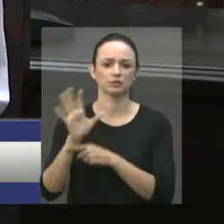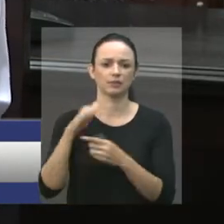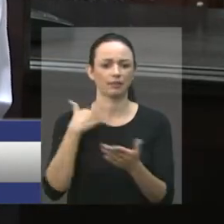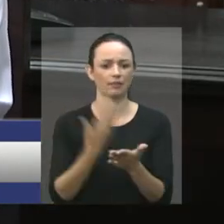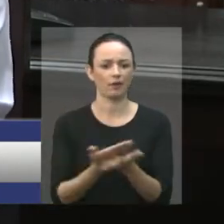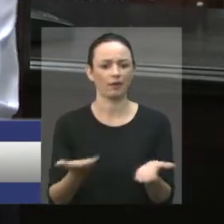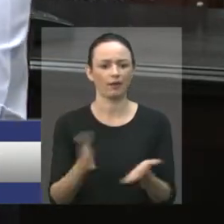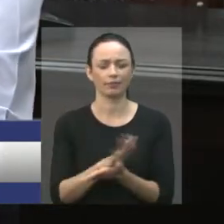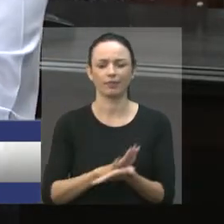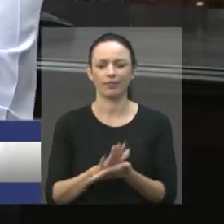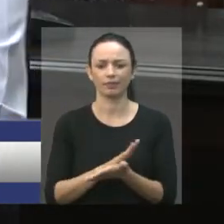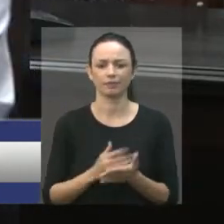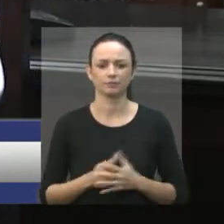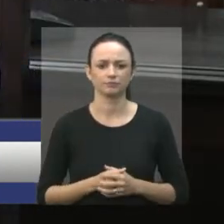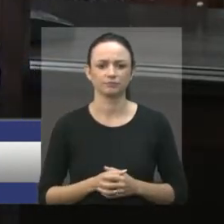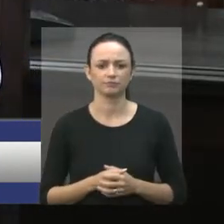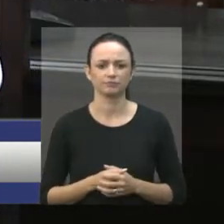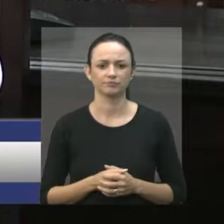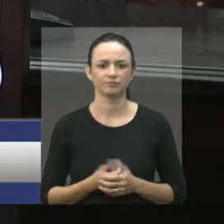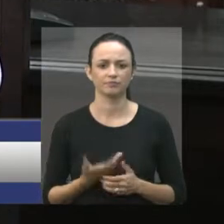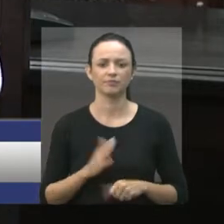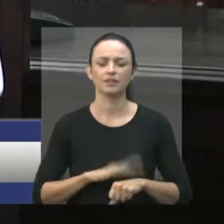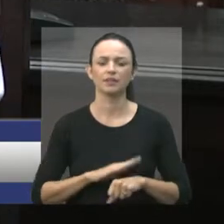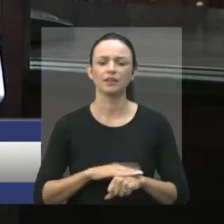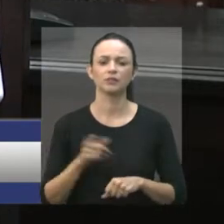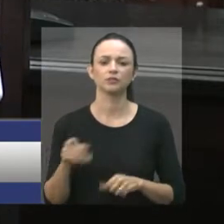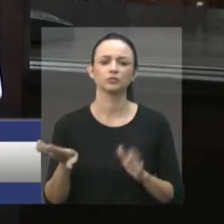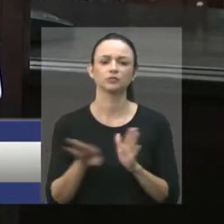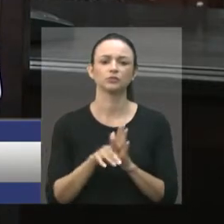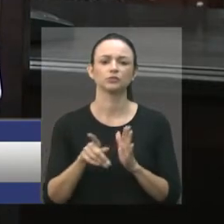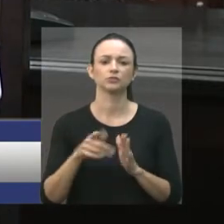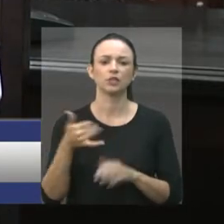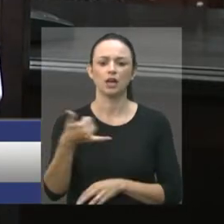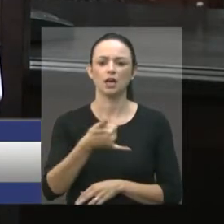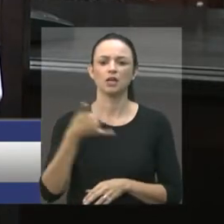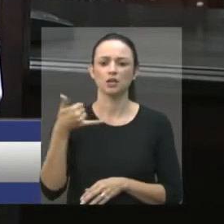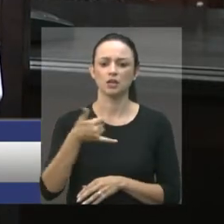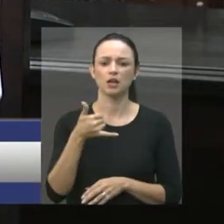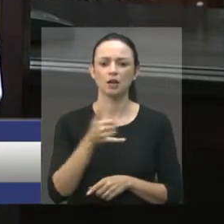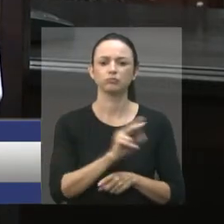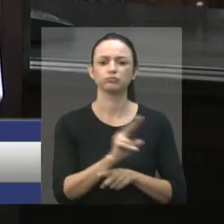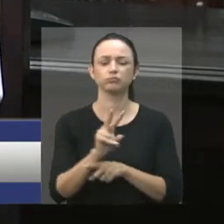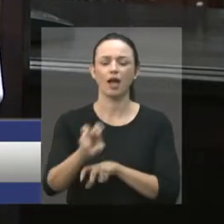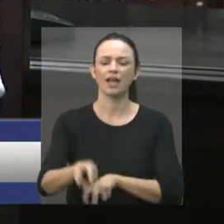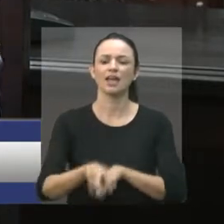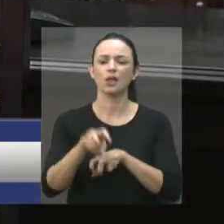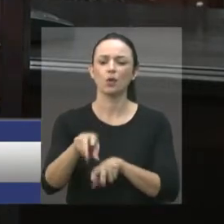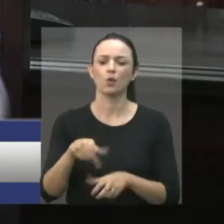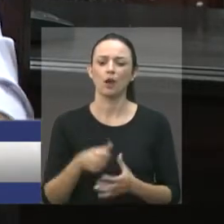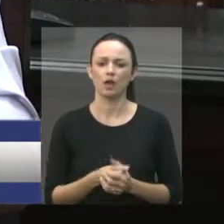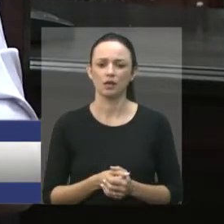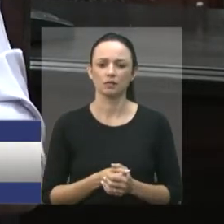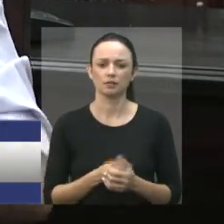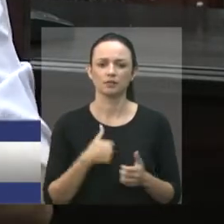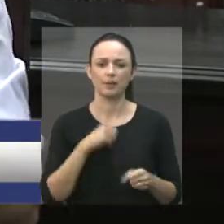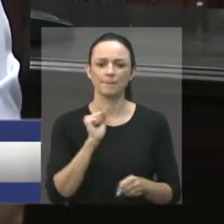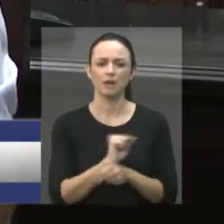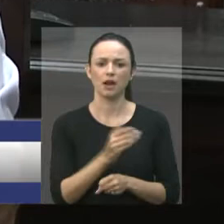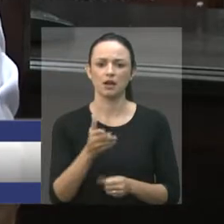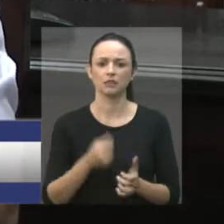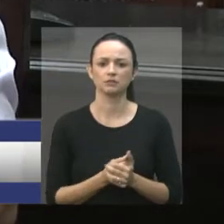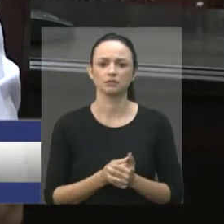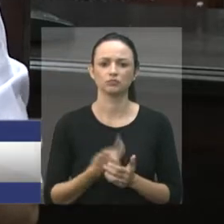nada. Quer dizer, quanto tempo que chegou aquela caminhonete da patrulha agrícola? Quem está usando aquilo? Está parado, não